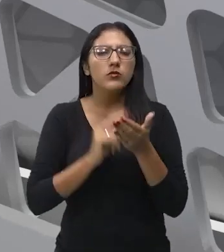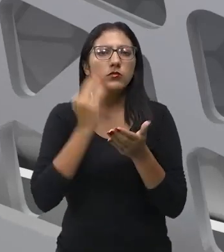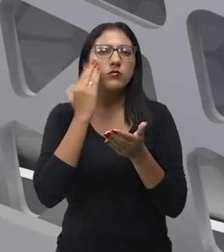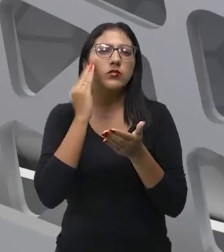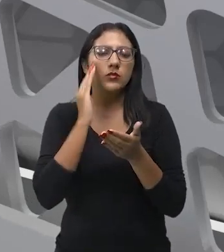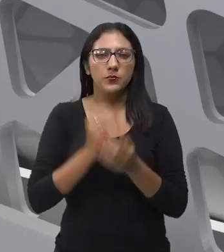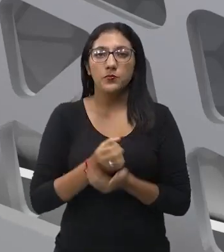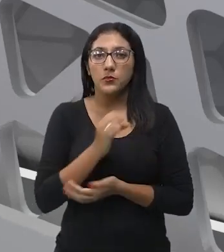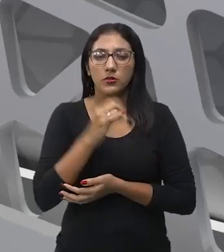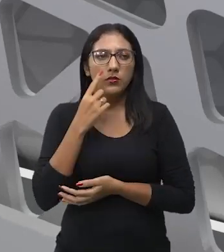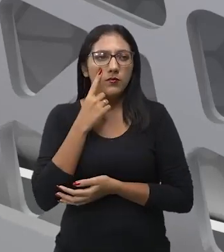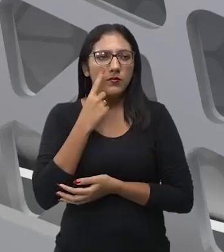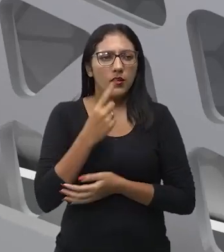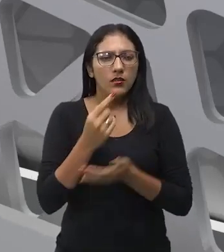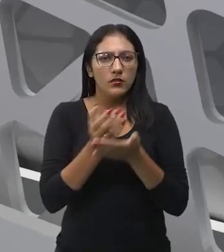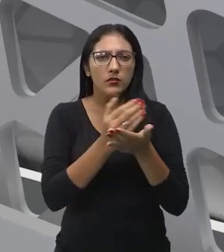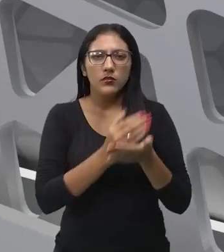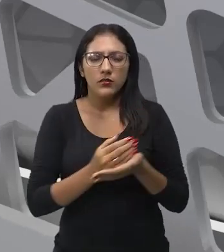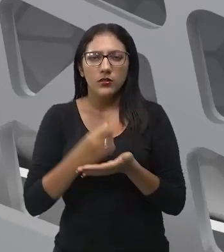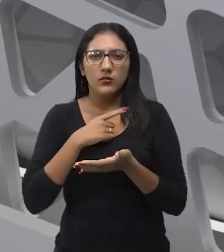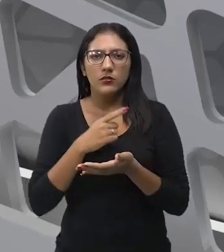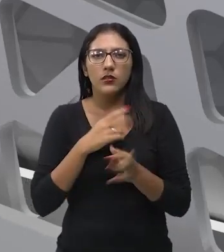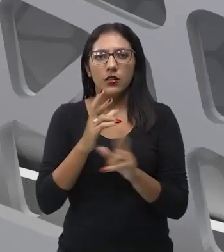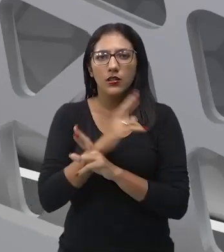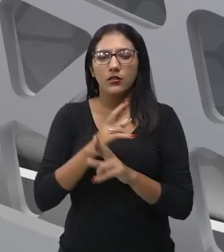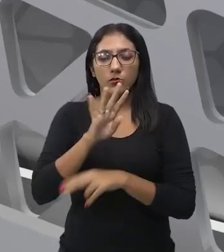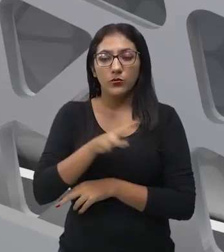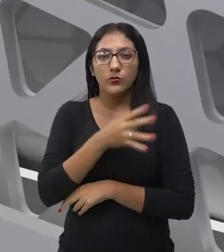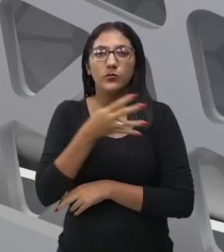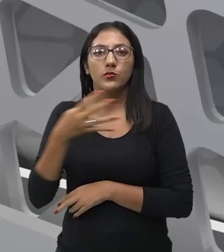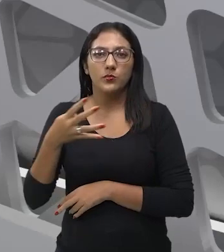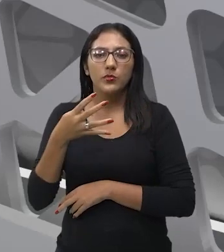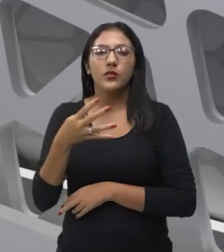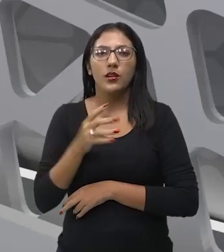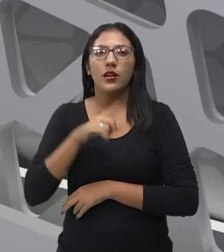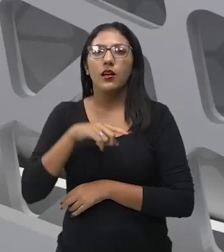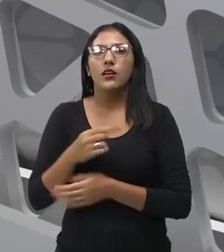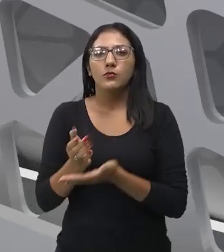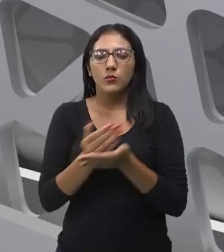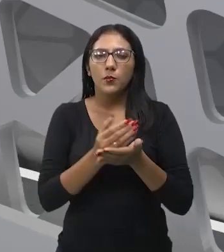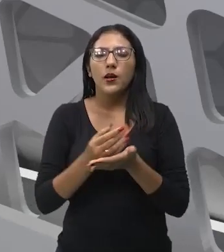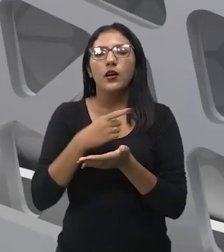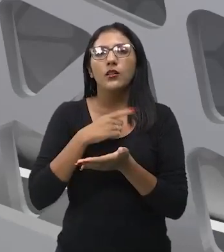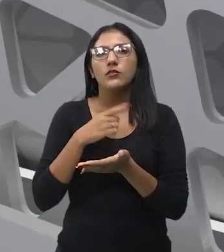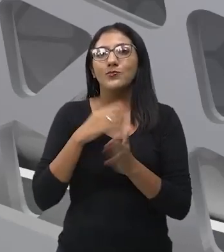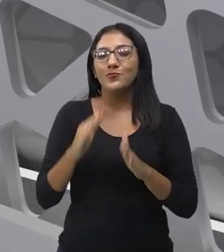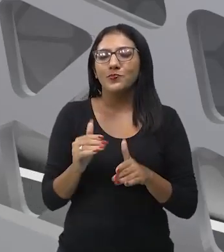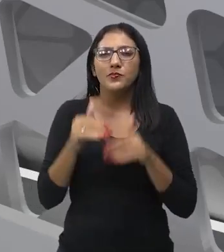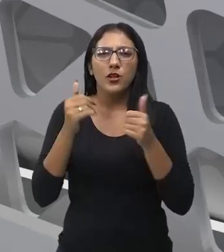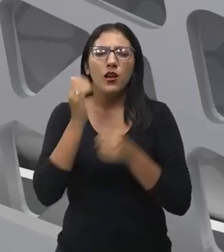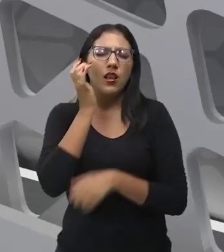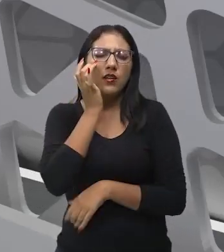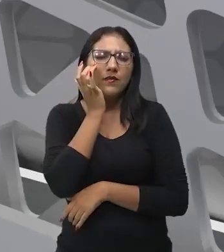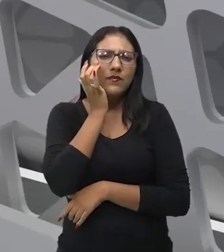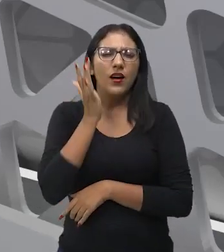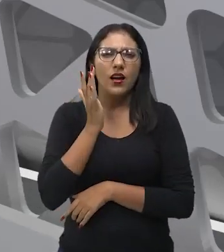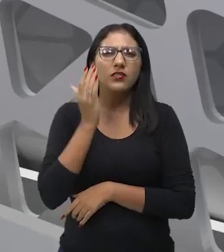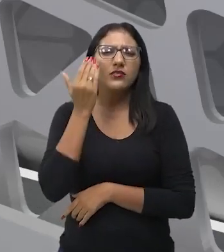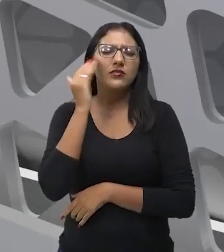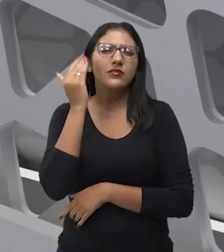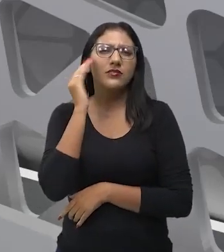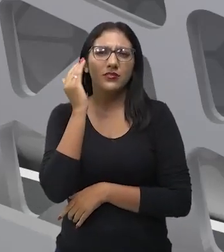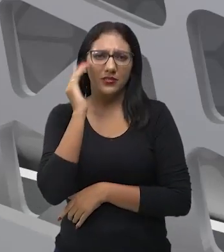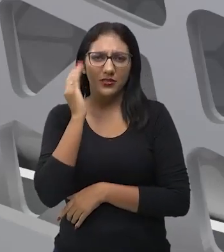dados, quando estão representados na forma de tabela, esse dado fica mais fácil